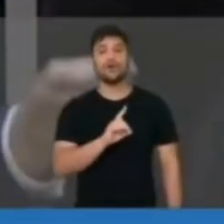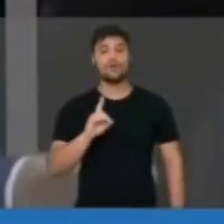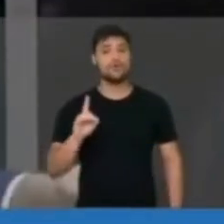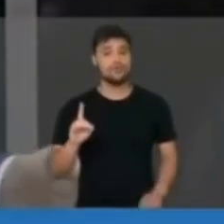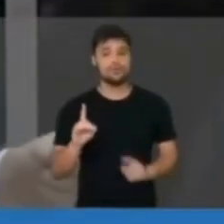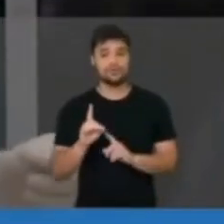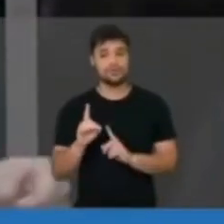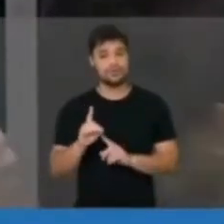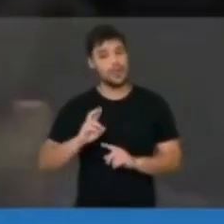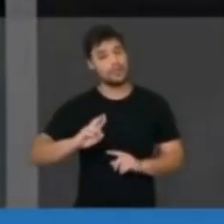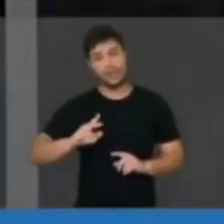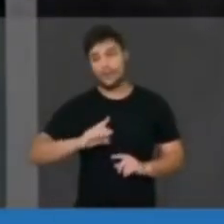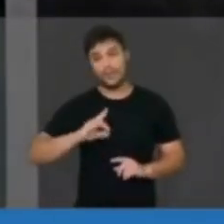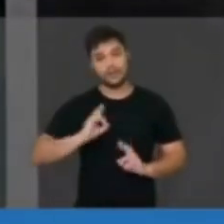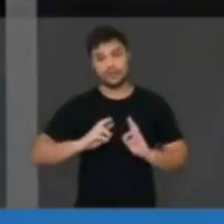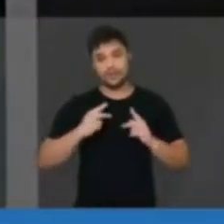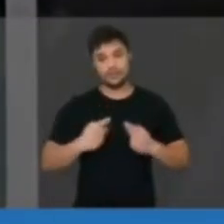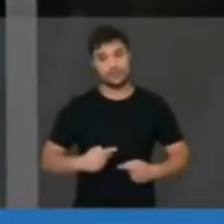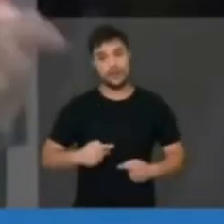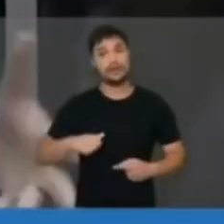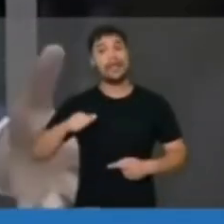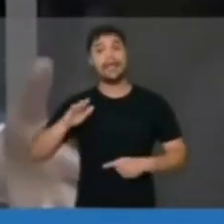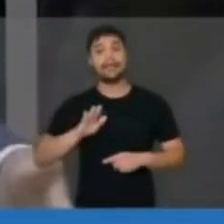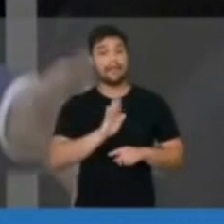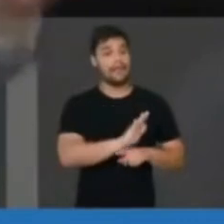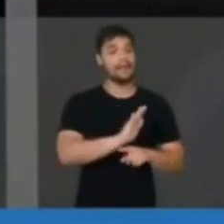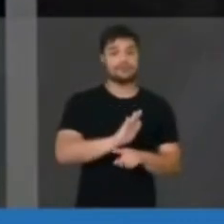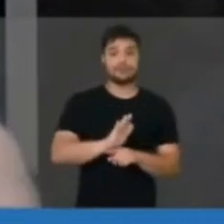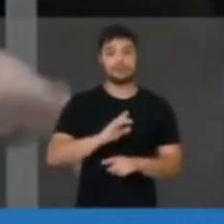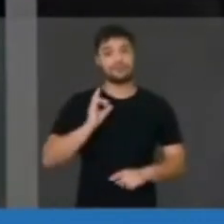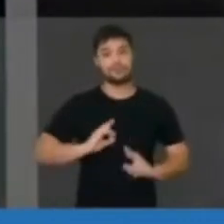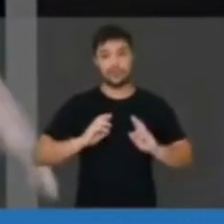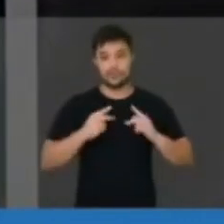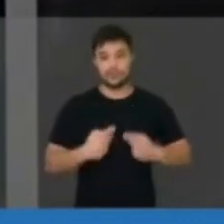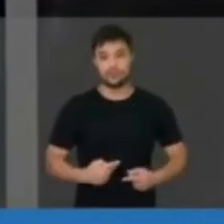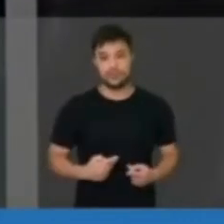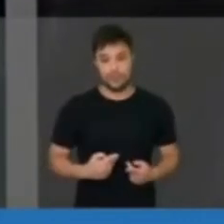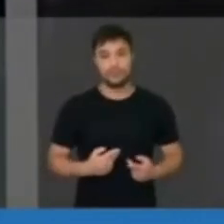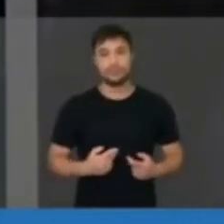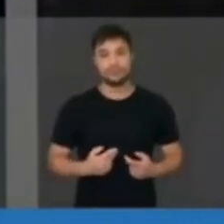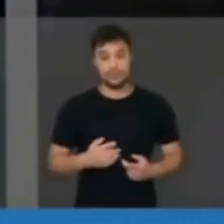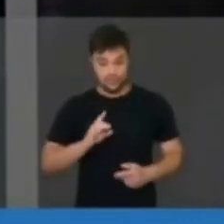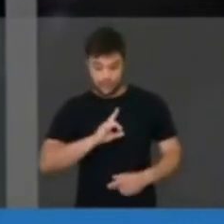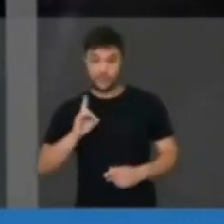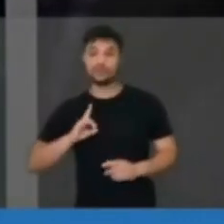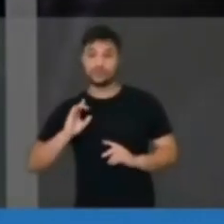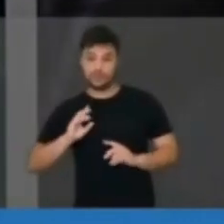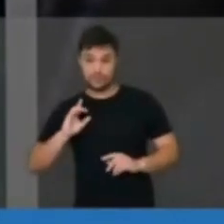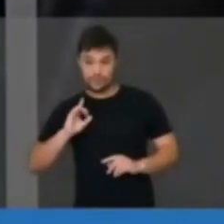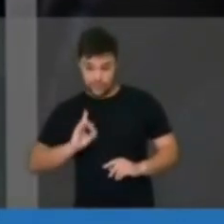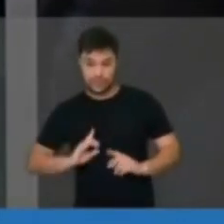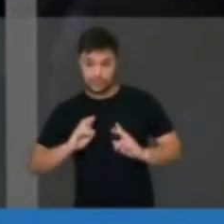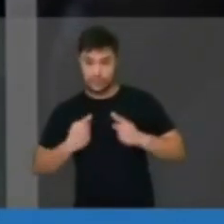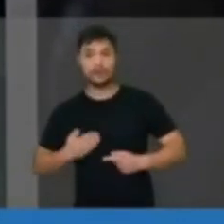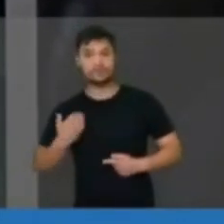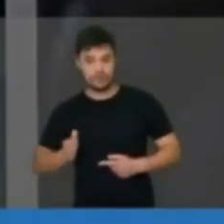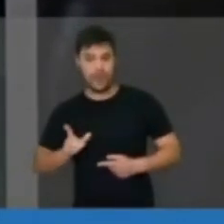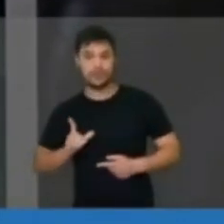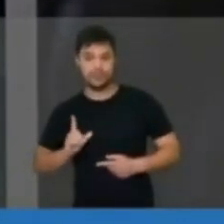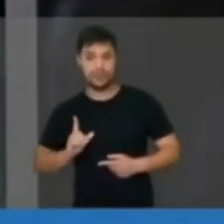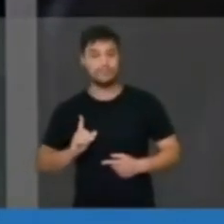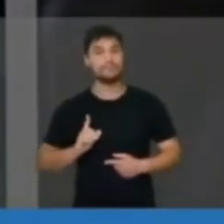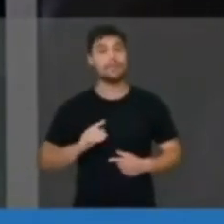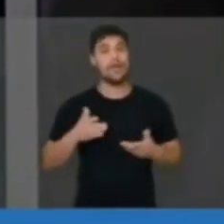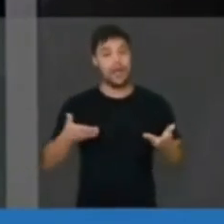dos direitos humanos, é de quem ajuda os direitos humanos, que o dia dos direitos humanos já existem. E agora, nesse